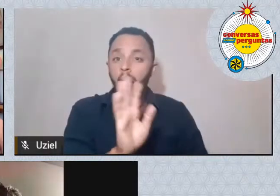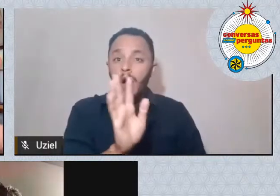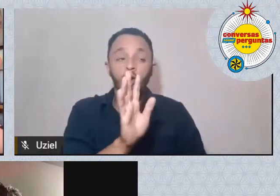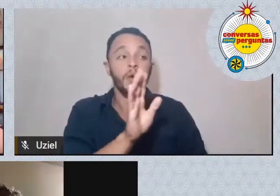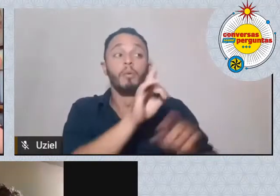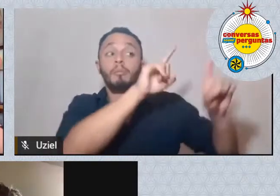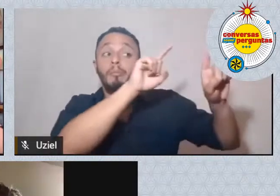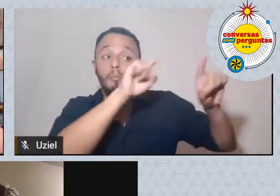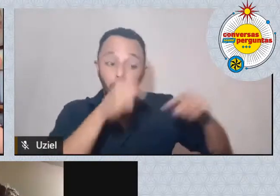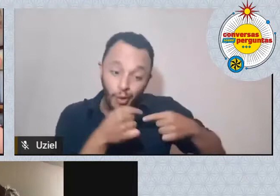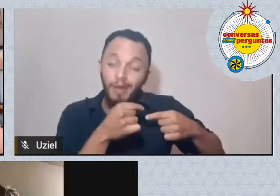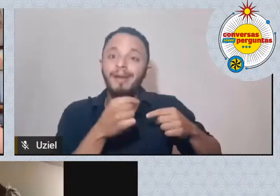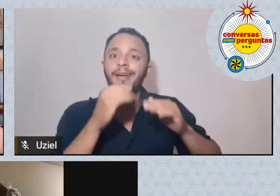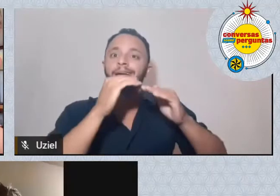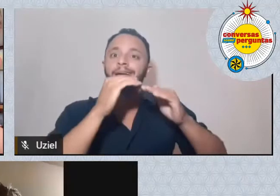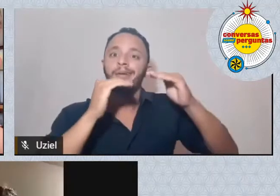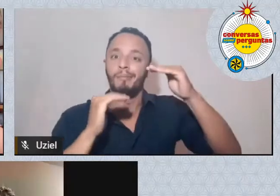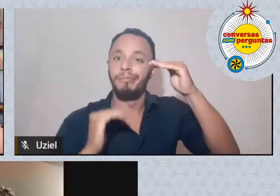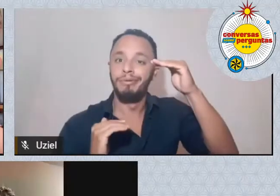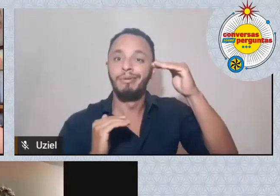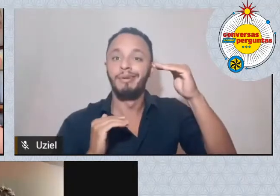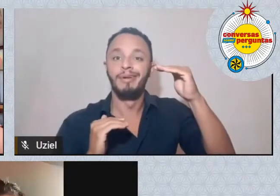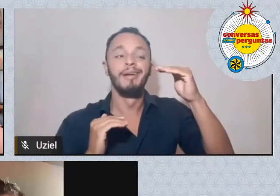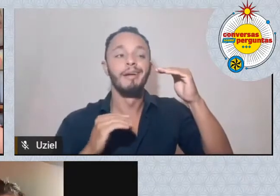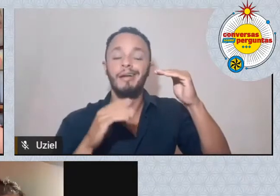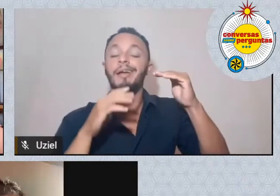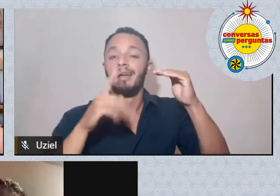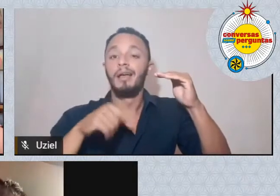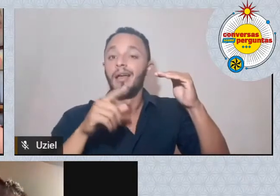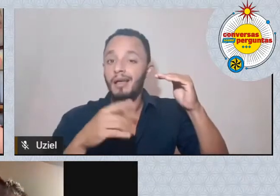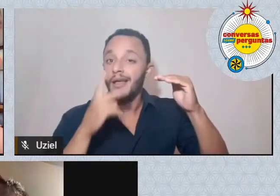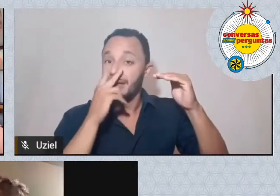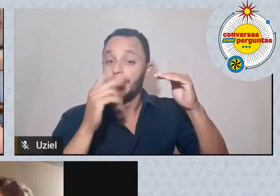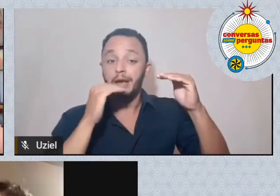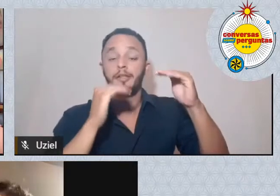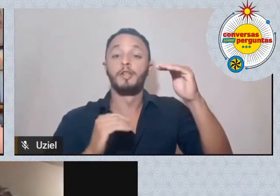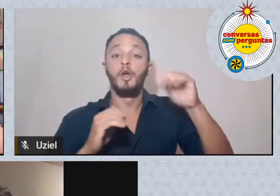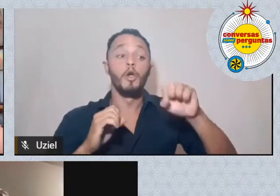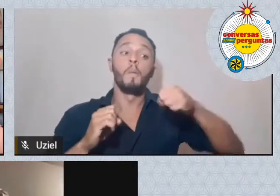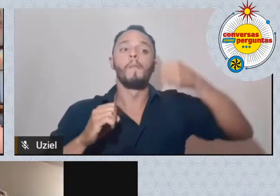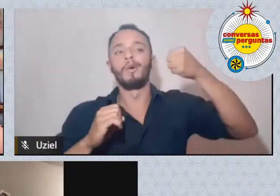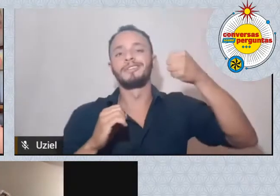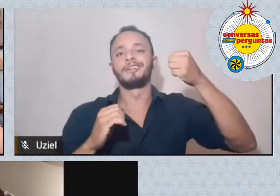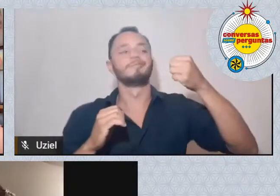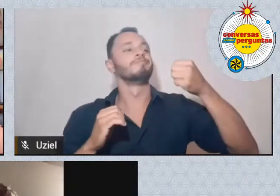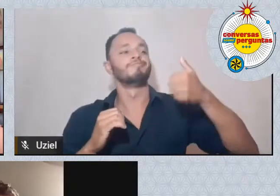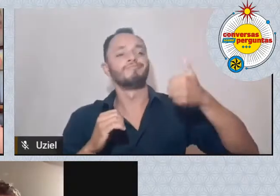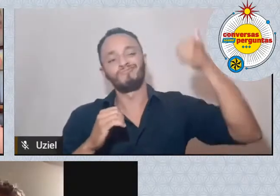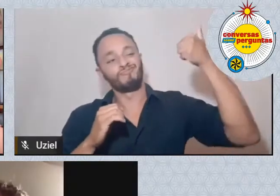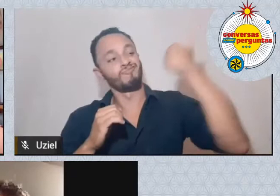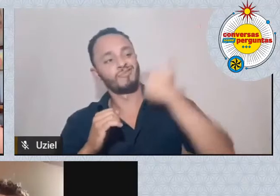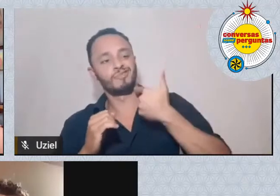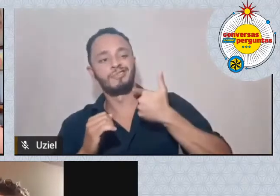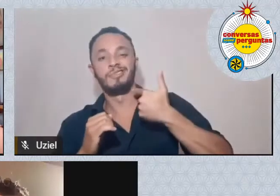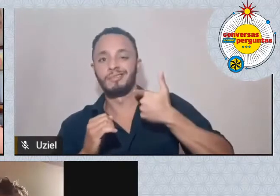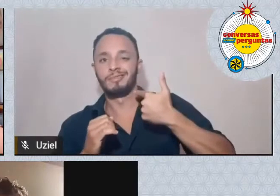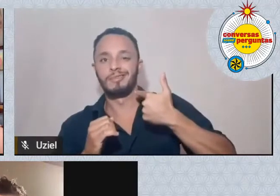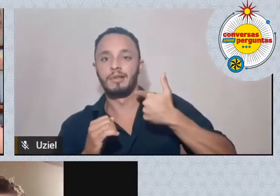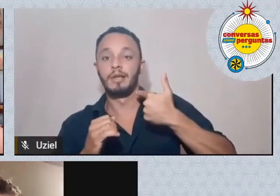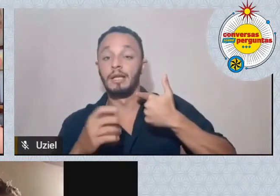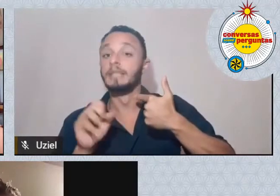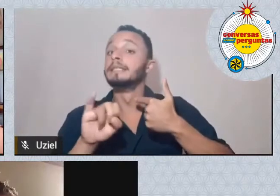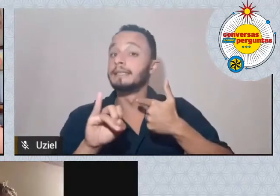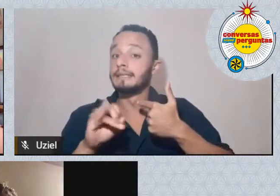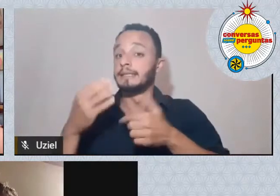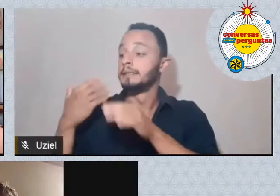crise, né? Elas melancolizam a relação delas com o poder. Então, se a gente começa a olhar para trás, qual é a crise que a gente